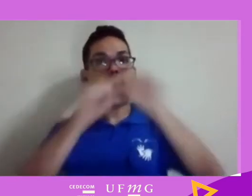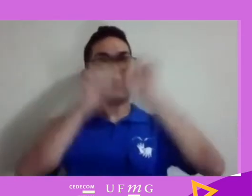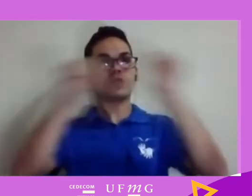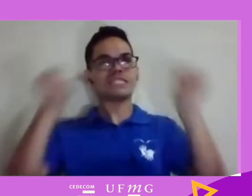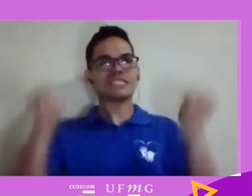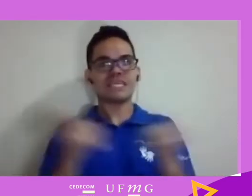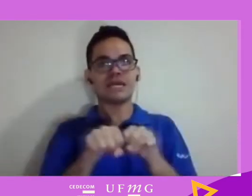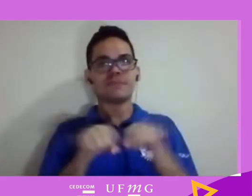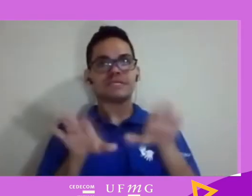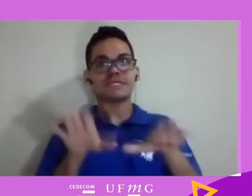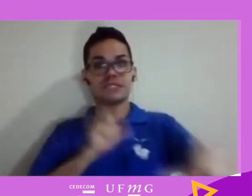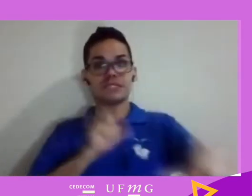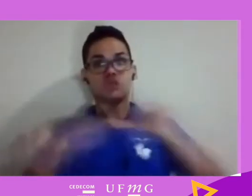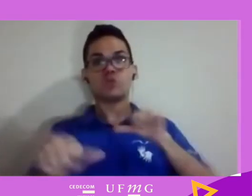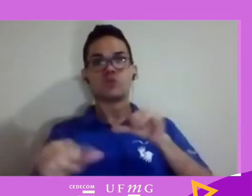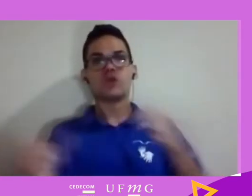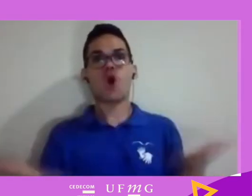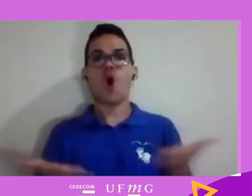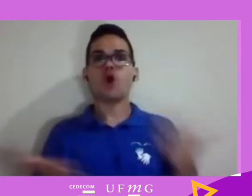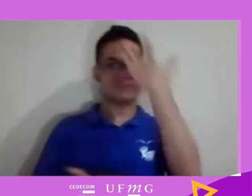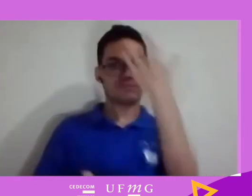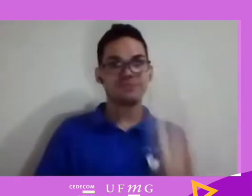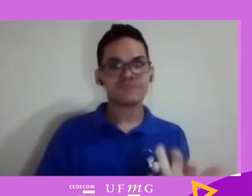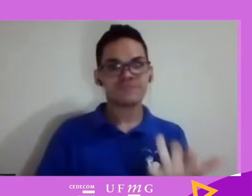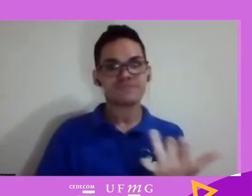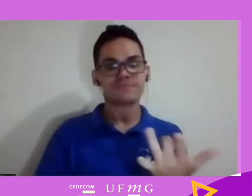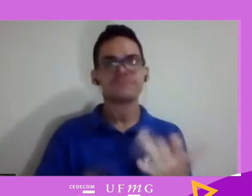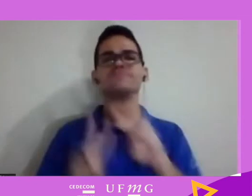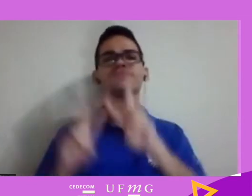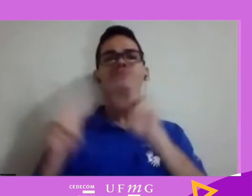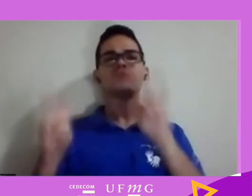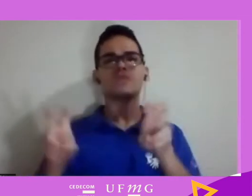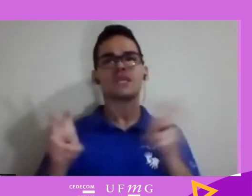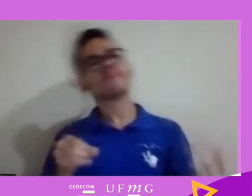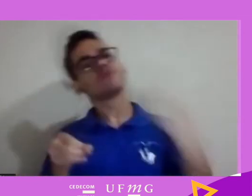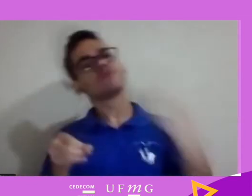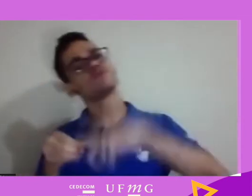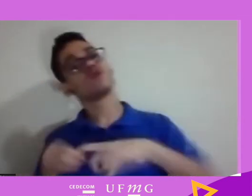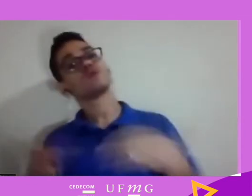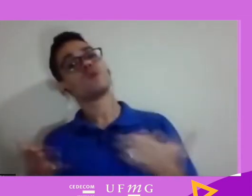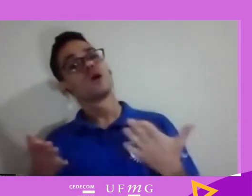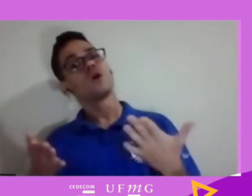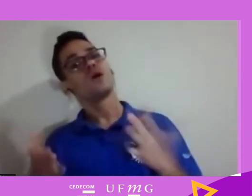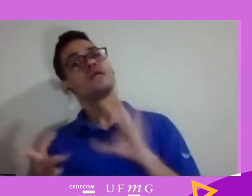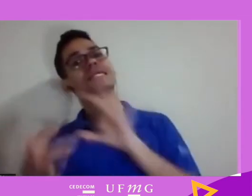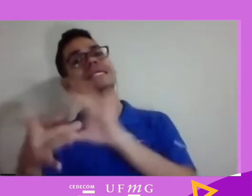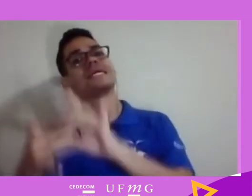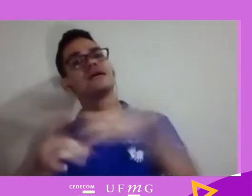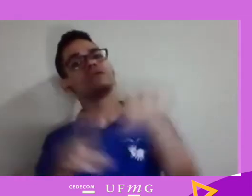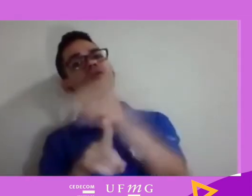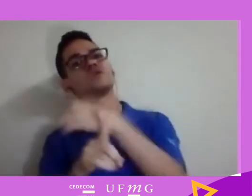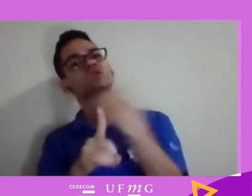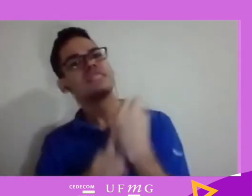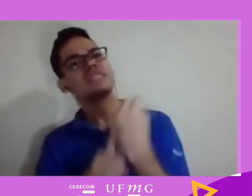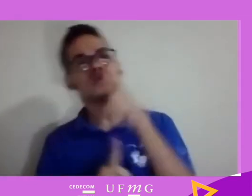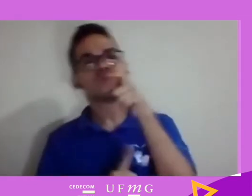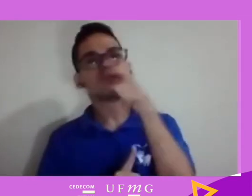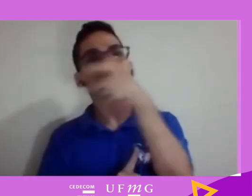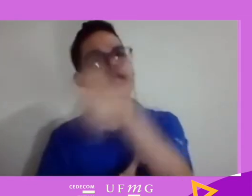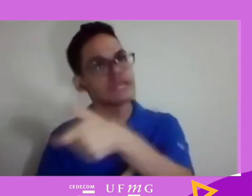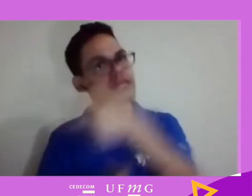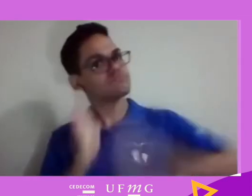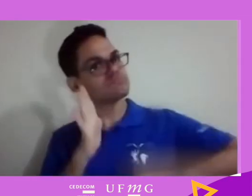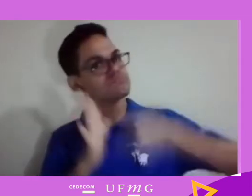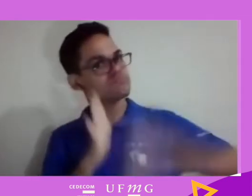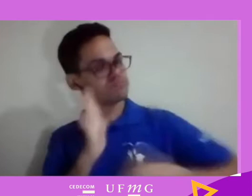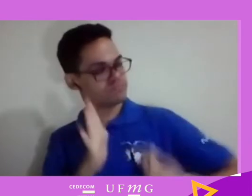temas, eles perdem a relevância de um dia para o outro. Mas esses mesmos temas voltam conectados a outros temas